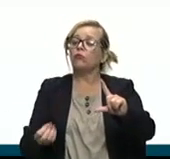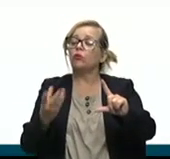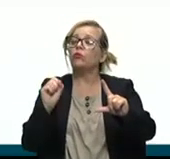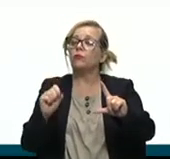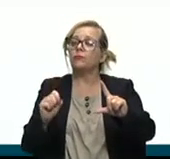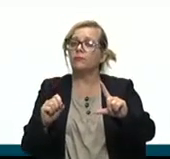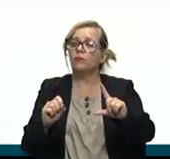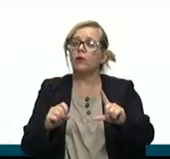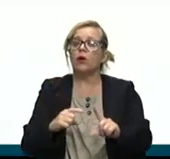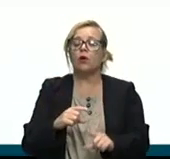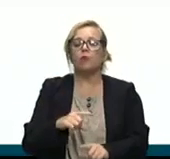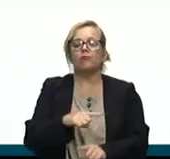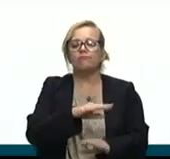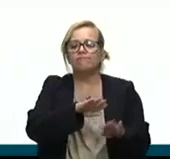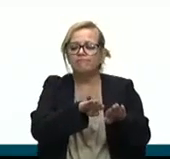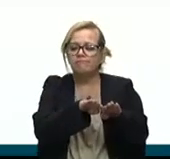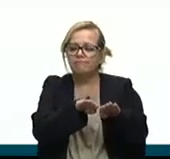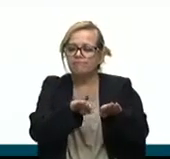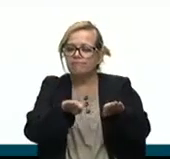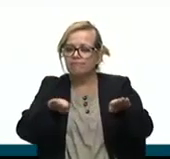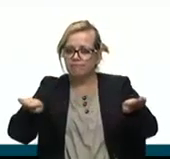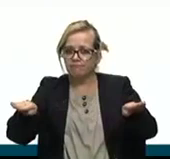uma reta.